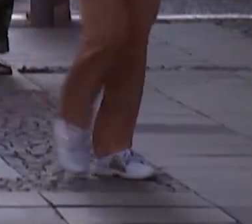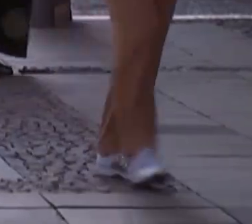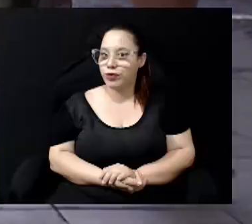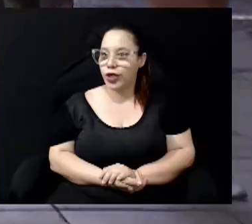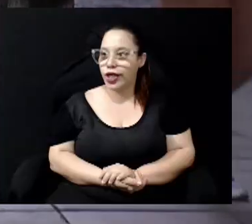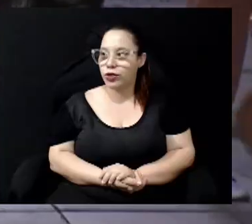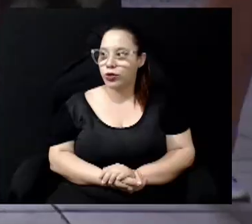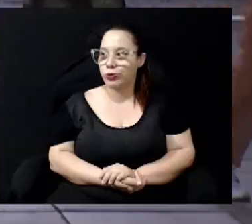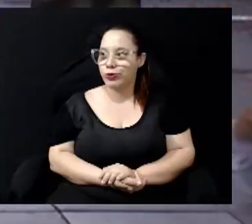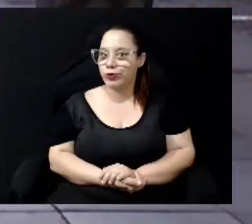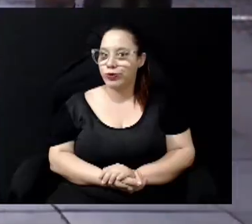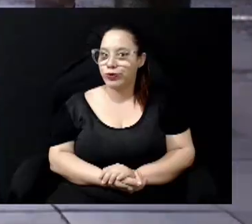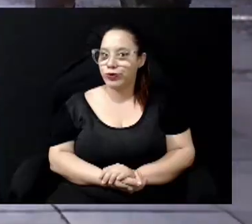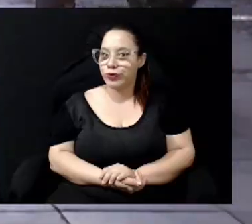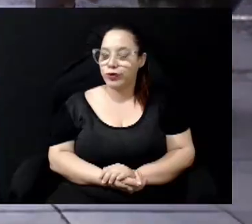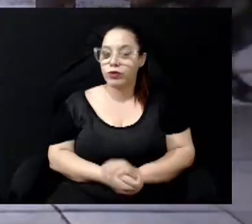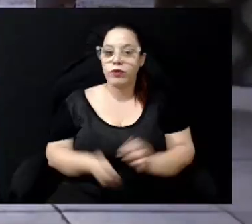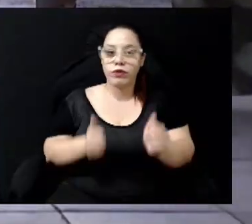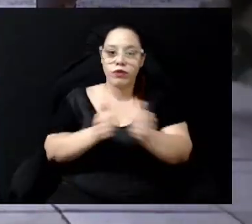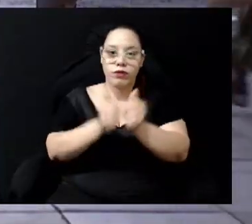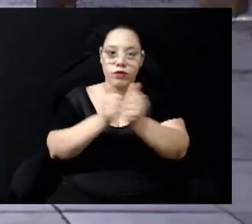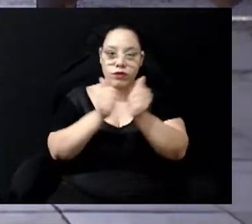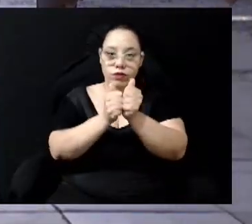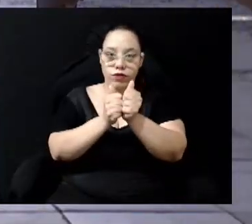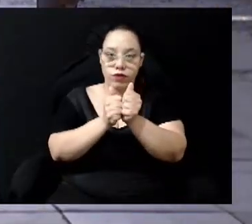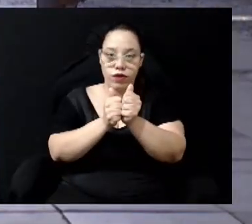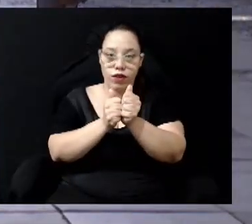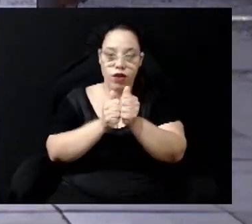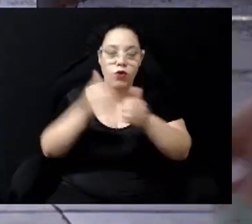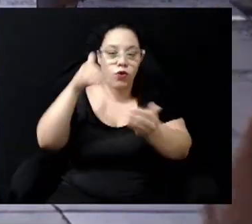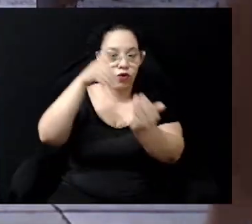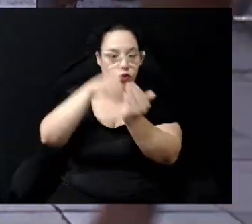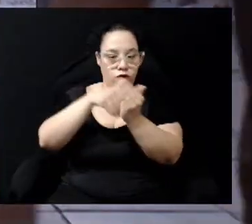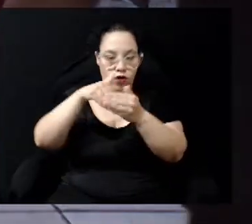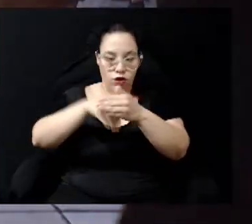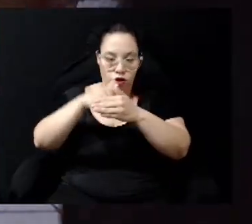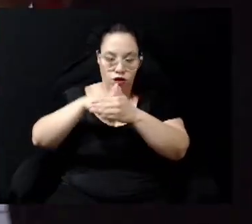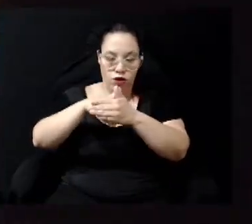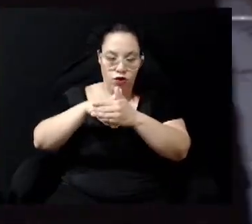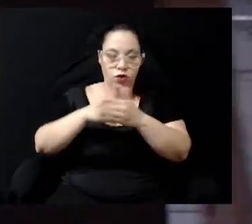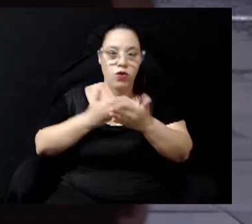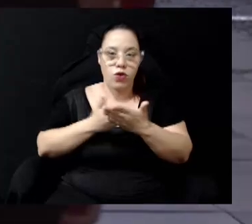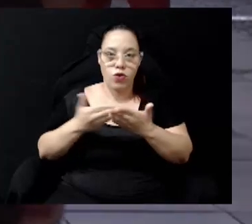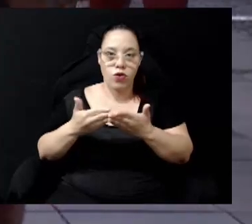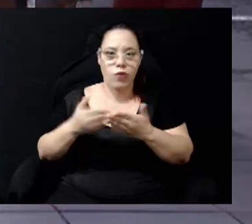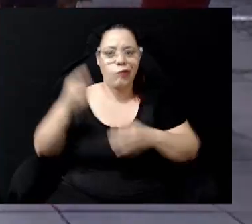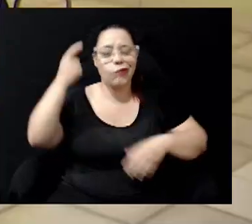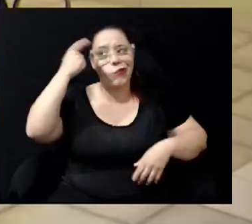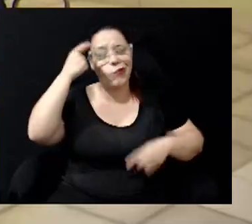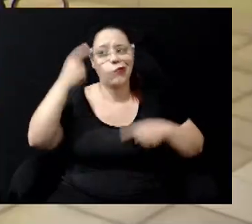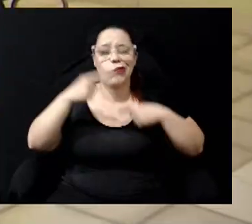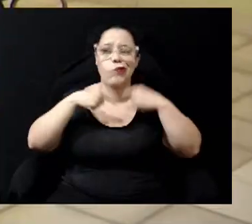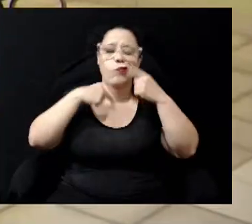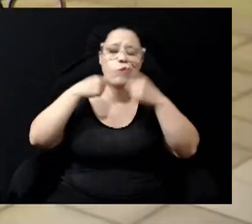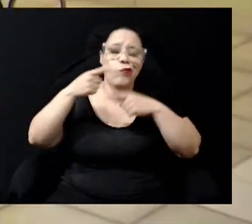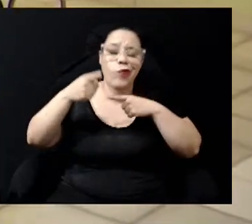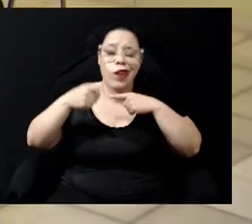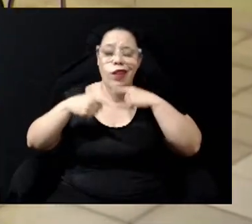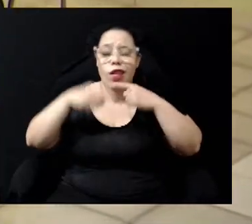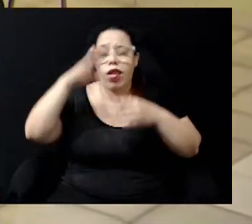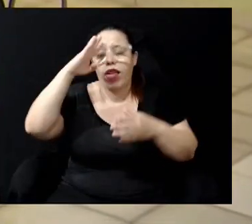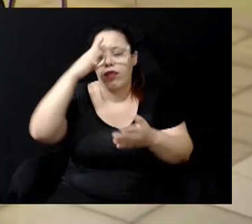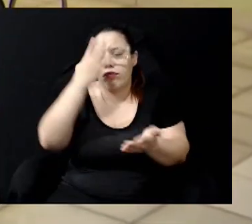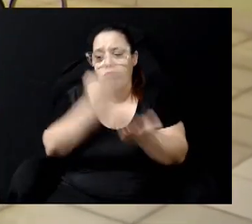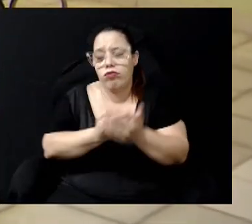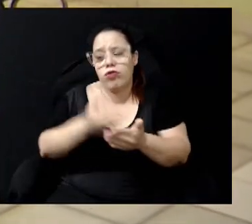Com a proximidade do dia da votação, eleitoras e eleitores começam a ter dúvidas sobre qual a decisão tomar na hora do voto.